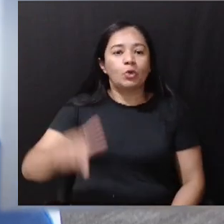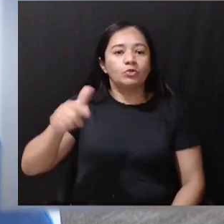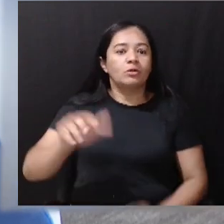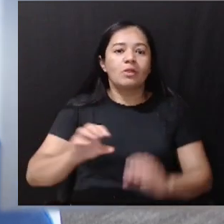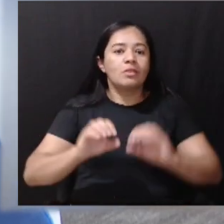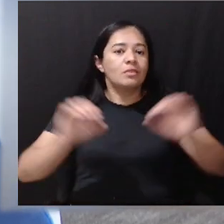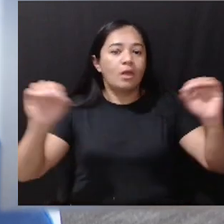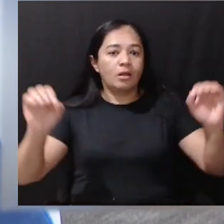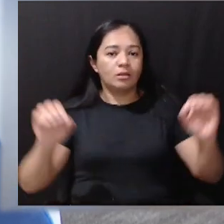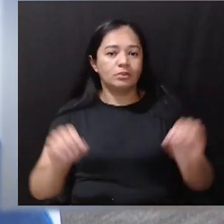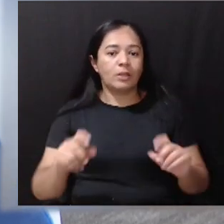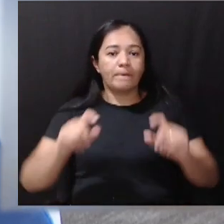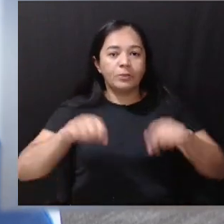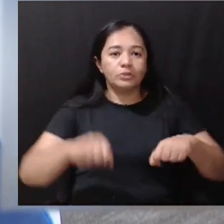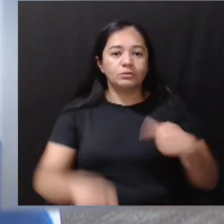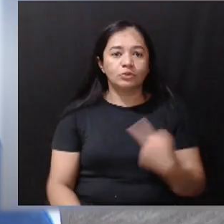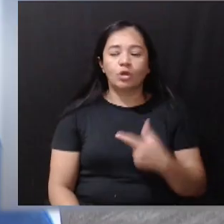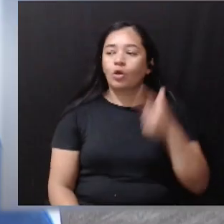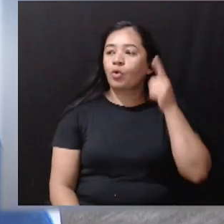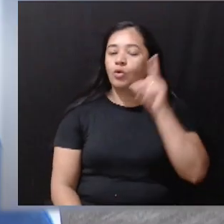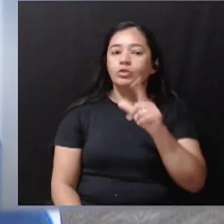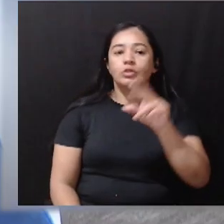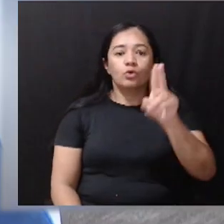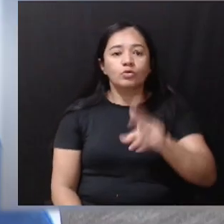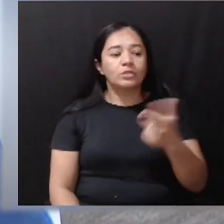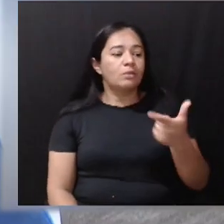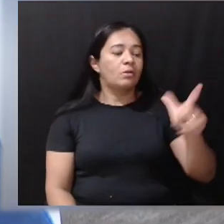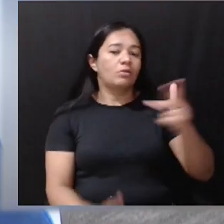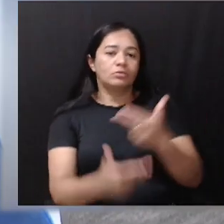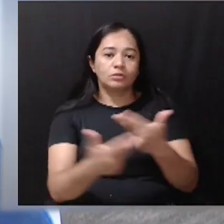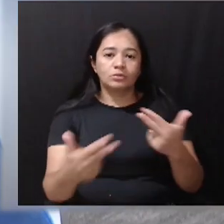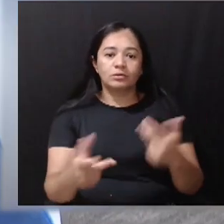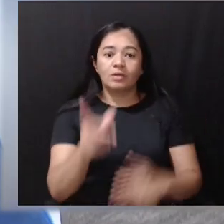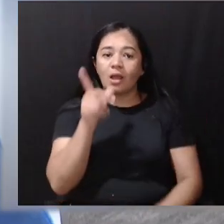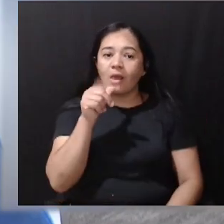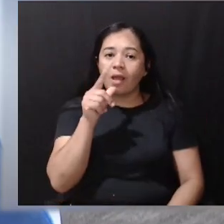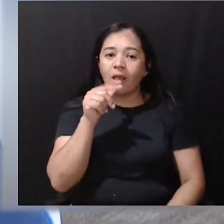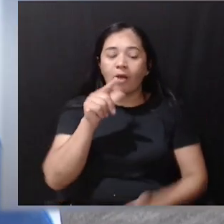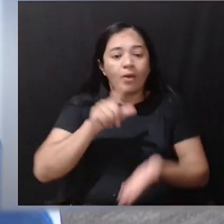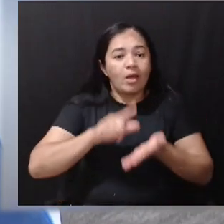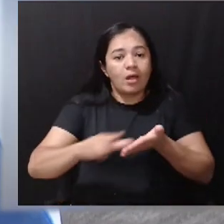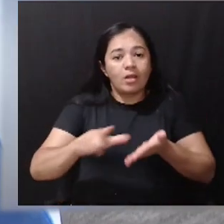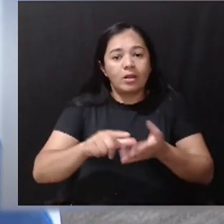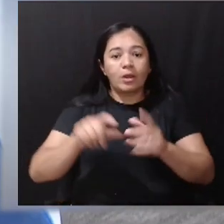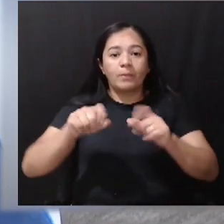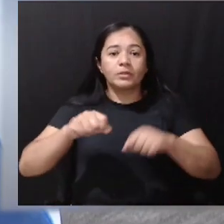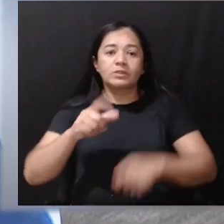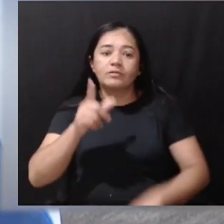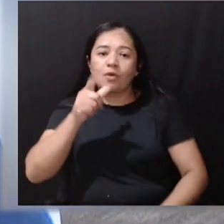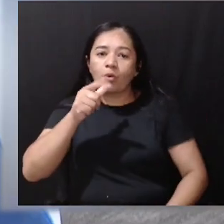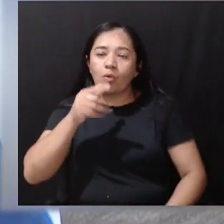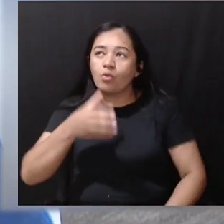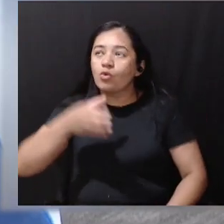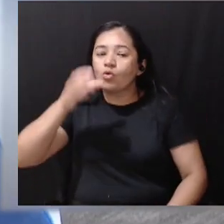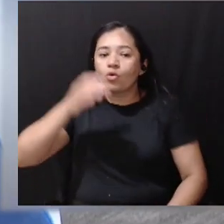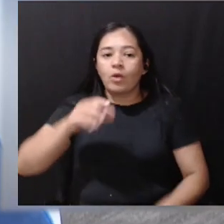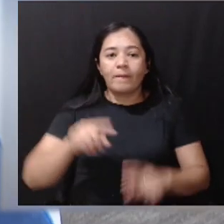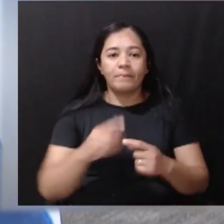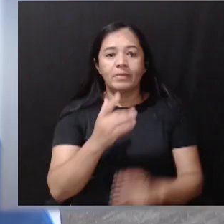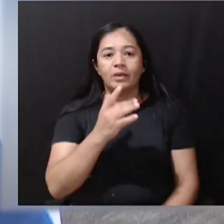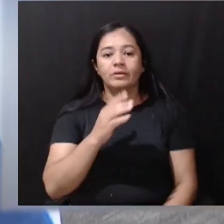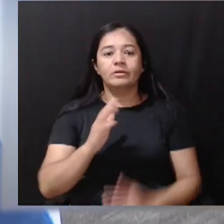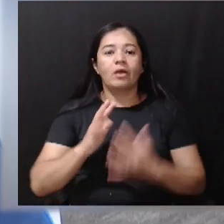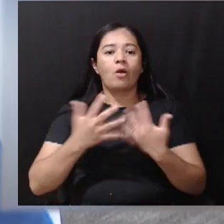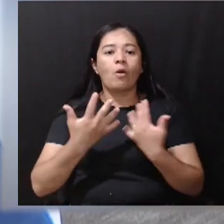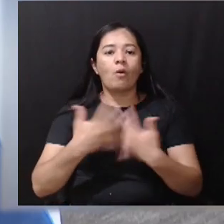gente poder ali utilizar para outras coisas. Então era uma água potável que uma pessoa poderia ter bebido e quem consumiu foi uma máquina, um data